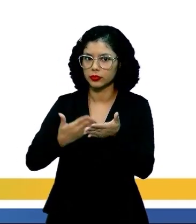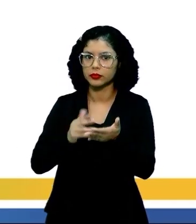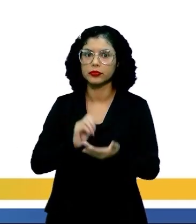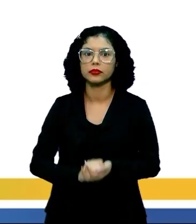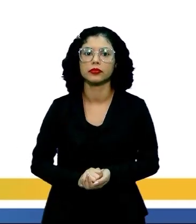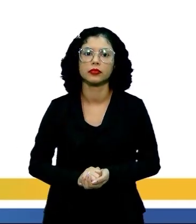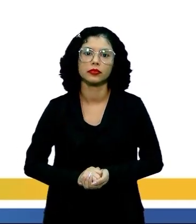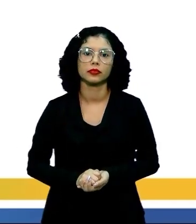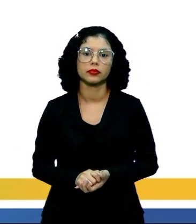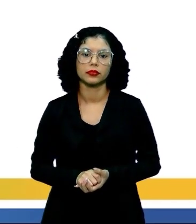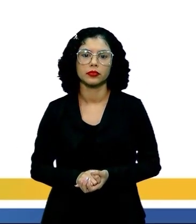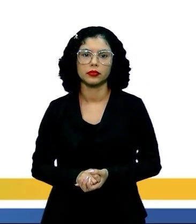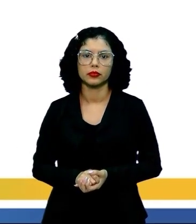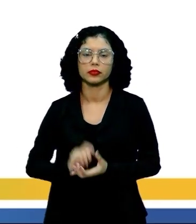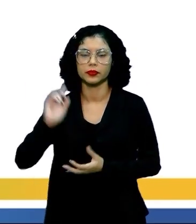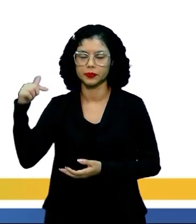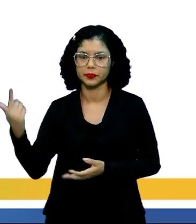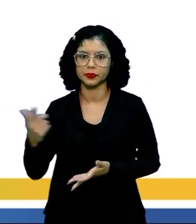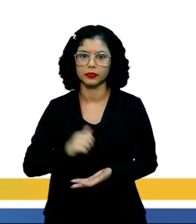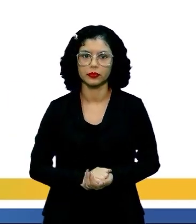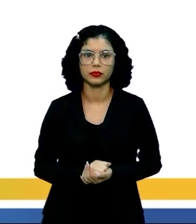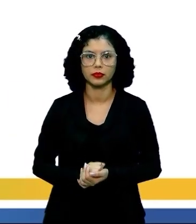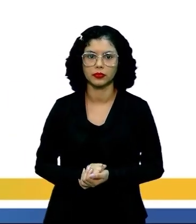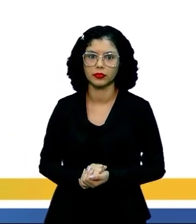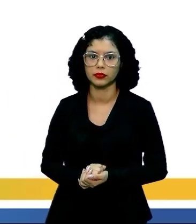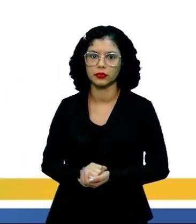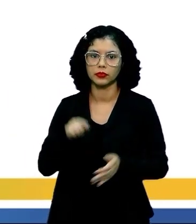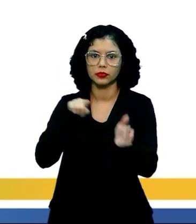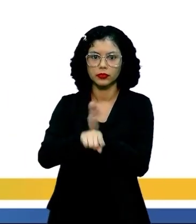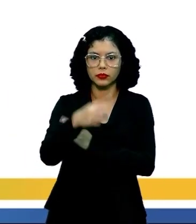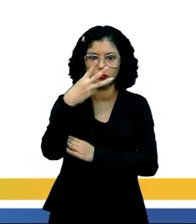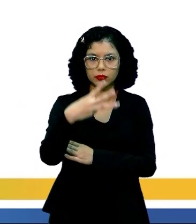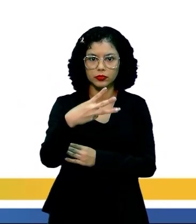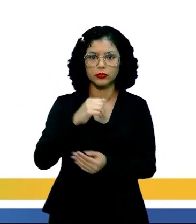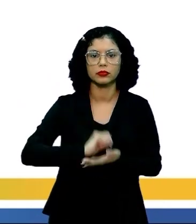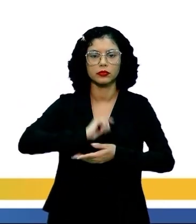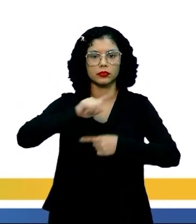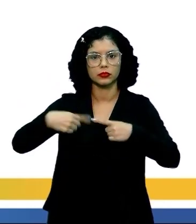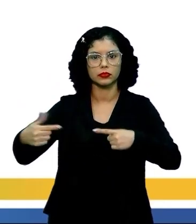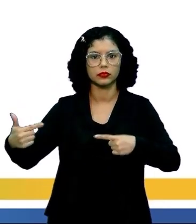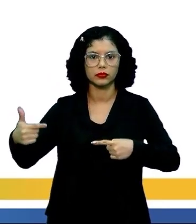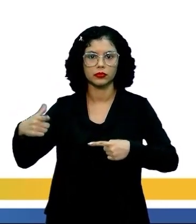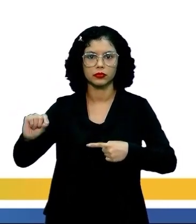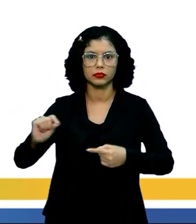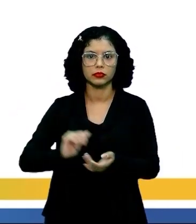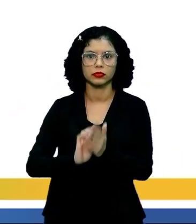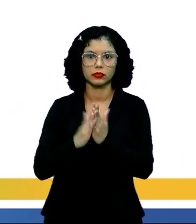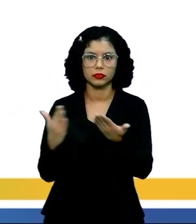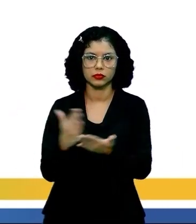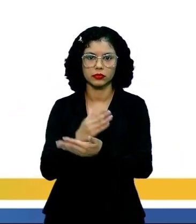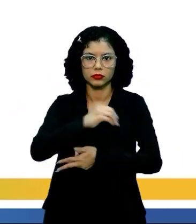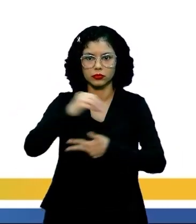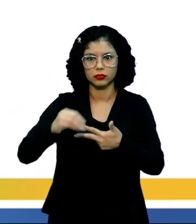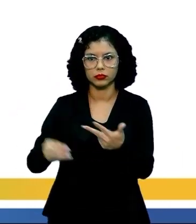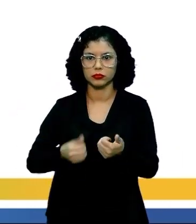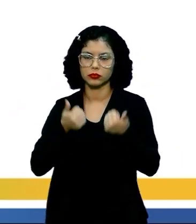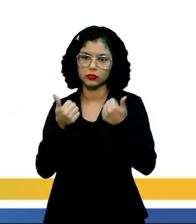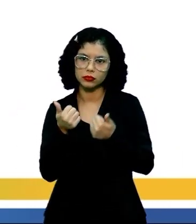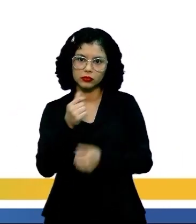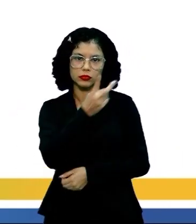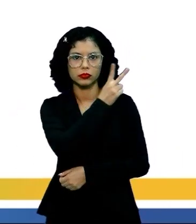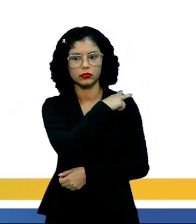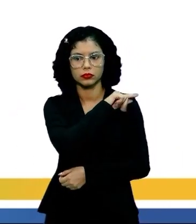interpretação. Vamos para a próxima? Questão 3, página 20 do livro A Prova Enem do segundo